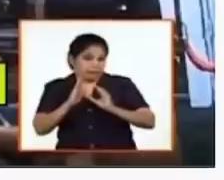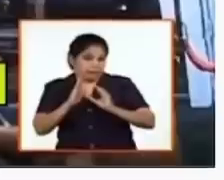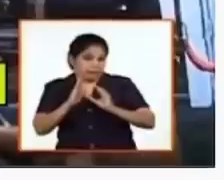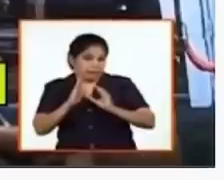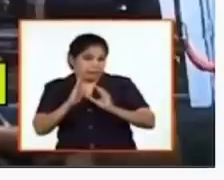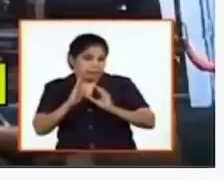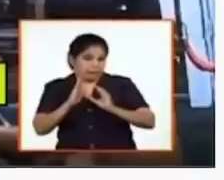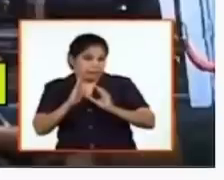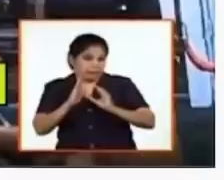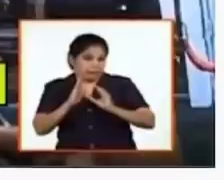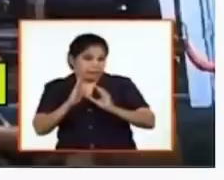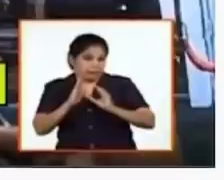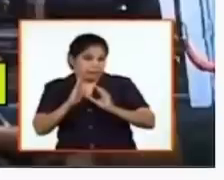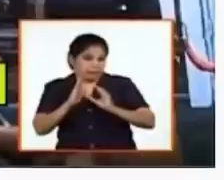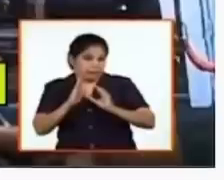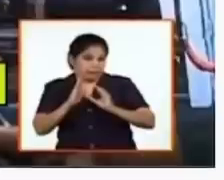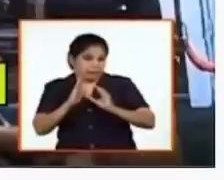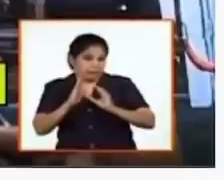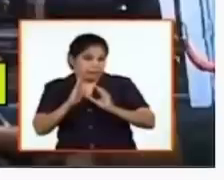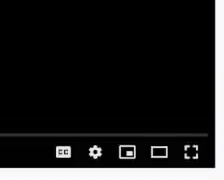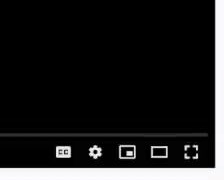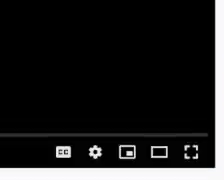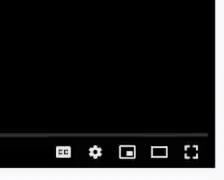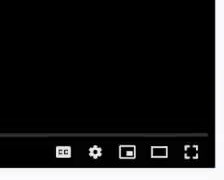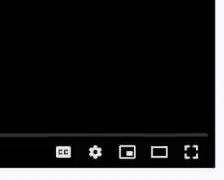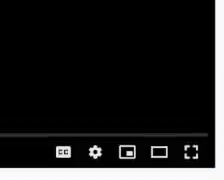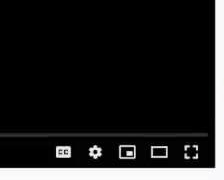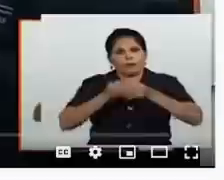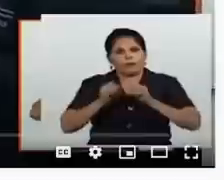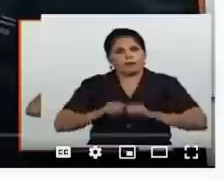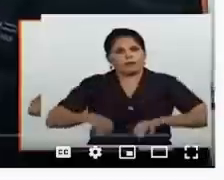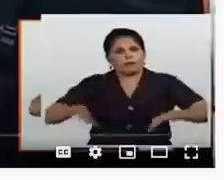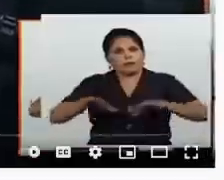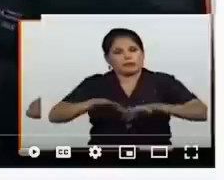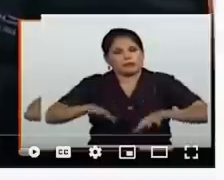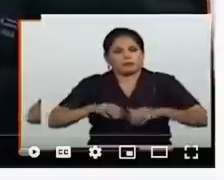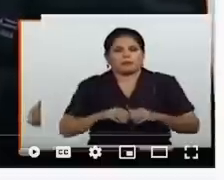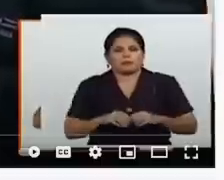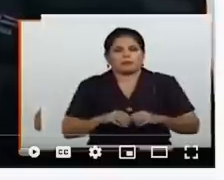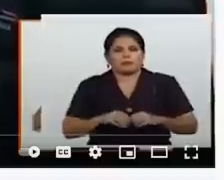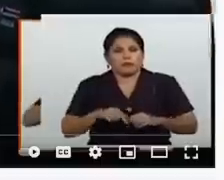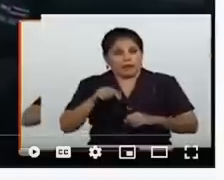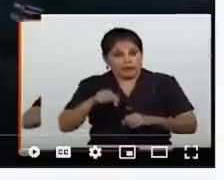realmente é uma situação desesperadora que tá acontecendo lá né